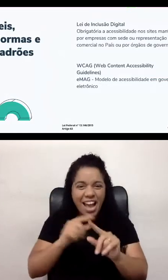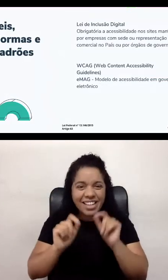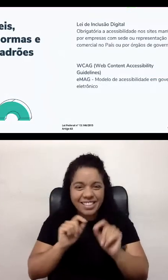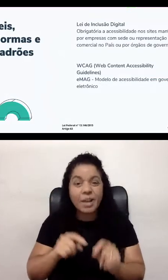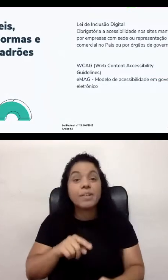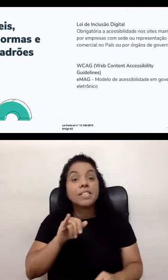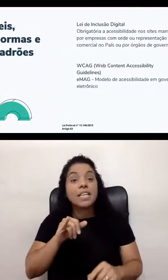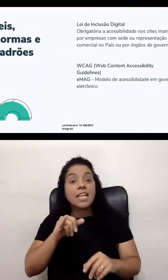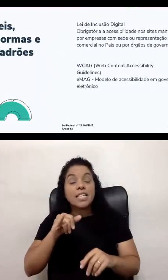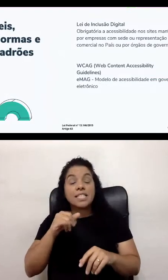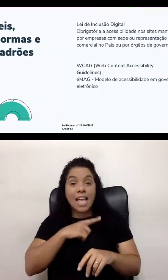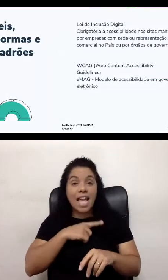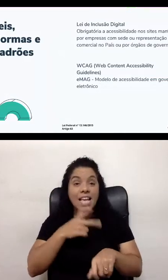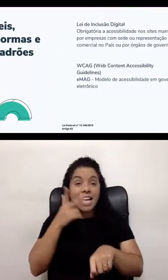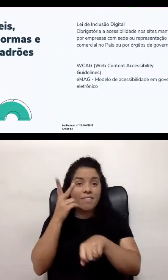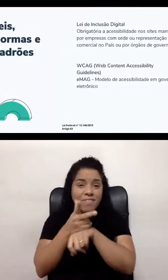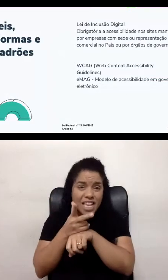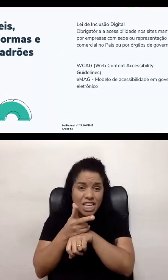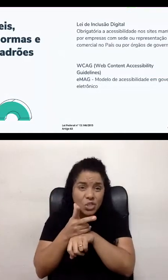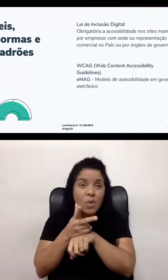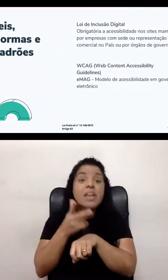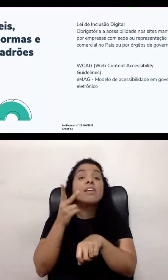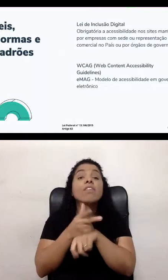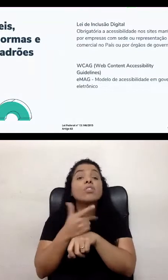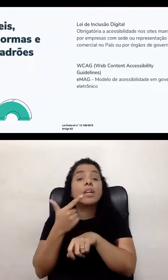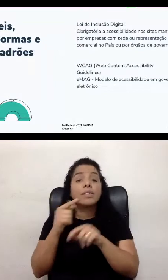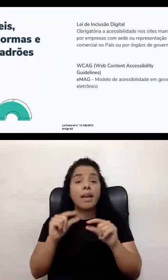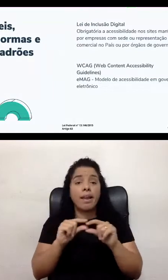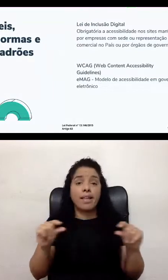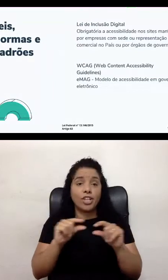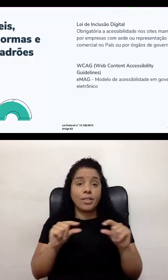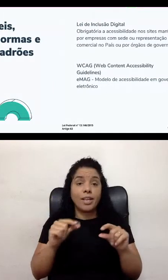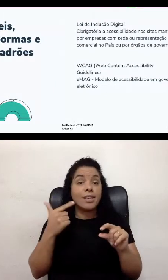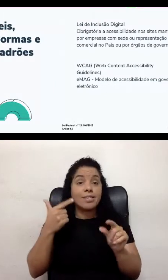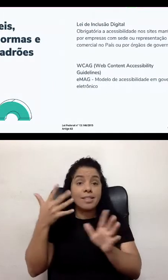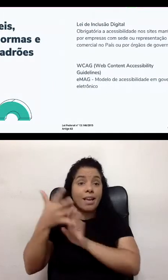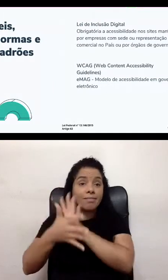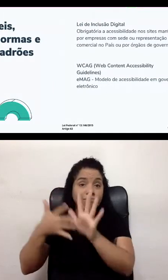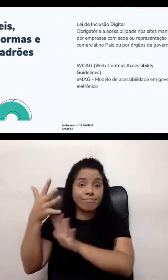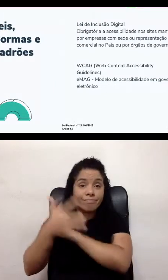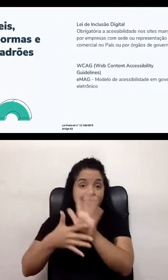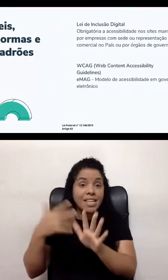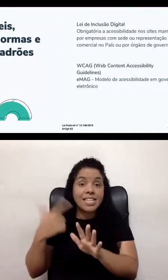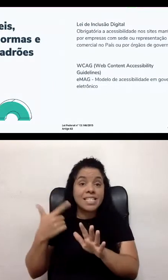tem vídeo, gente, se a gente tem vídeo sem legenda, sem libras, sem